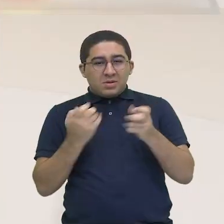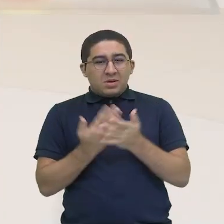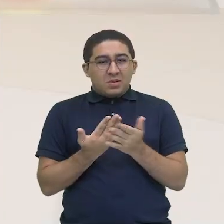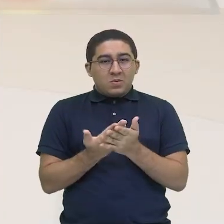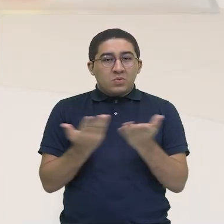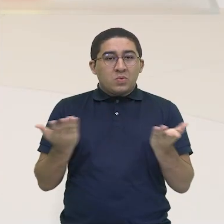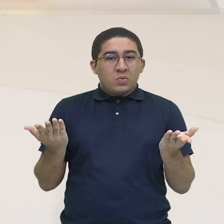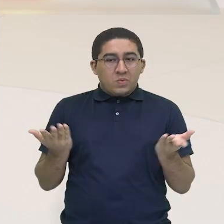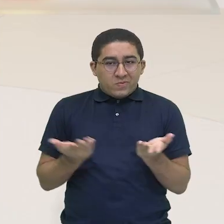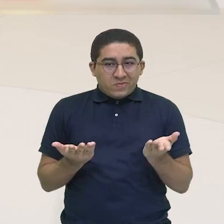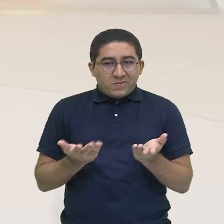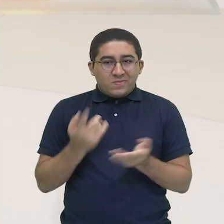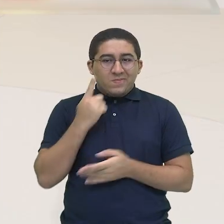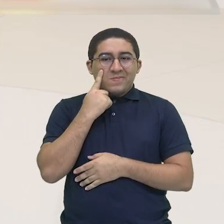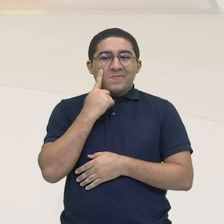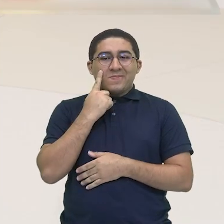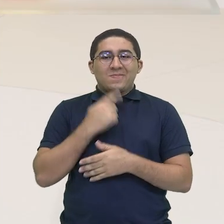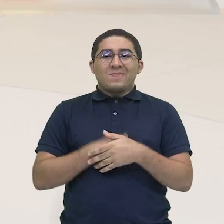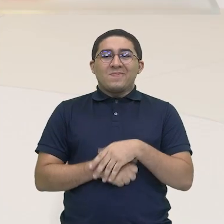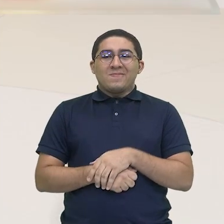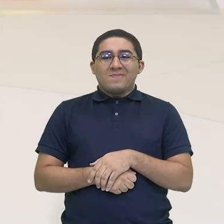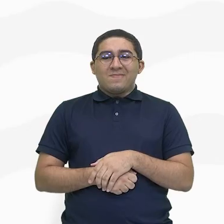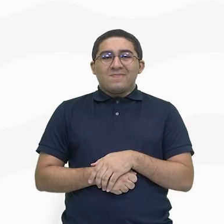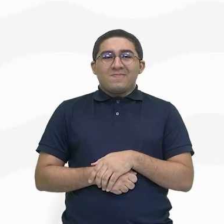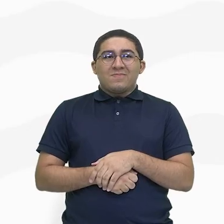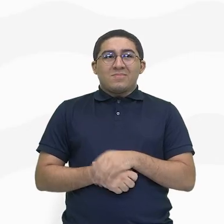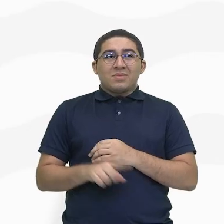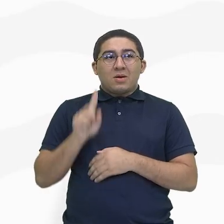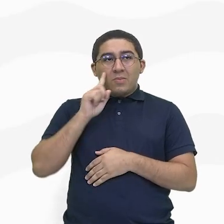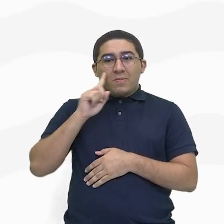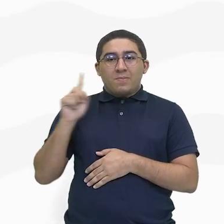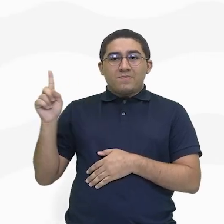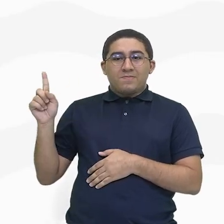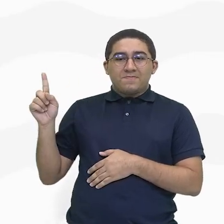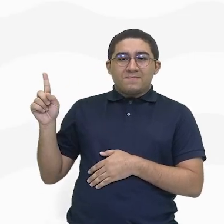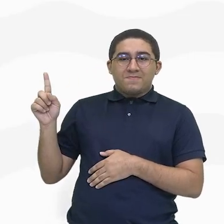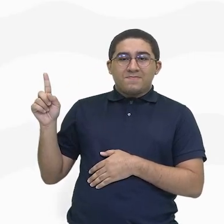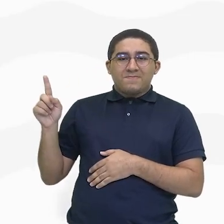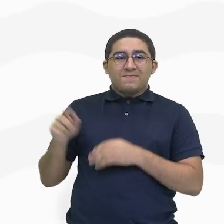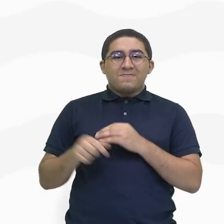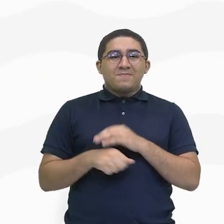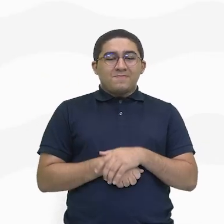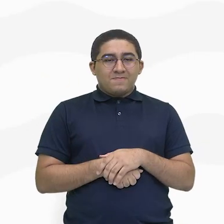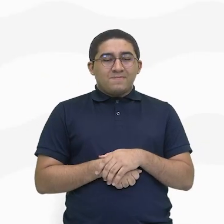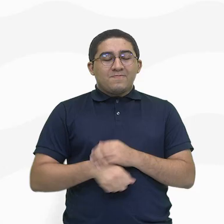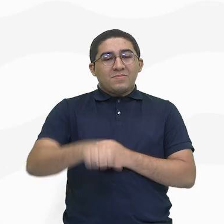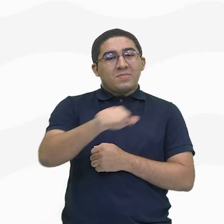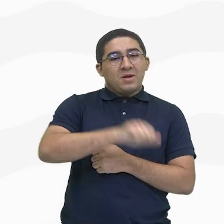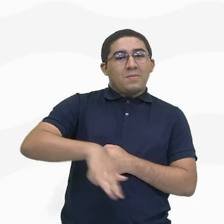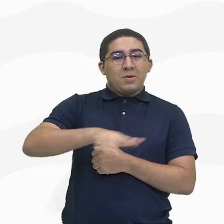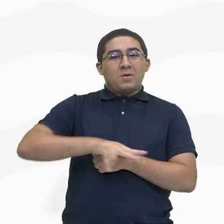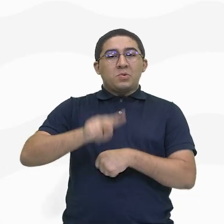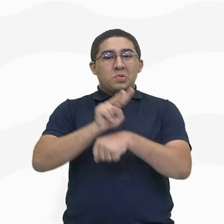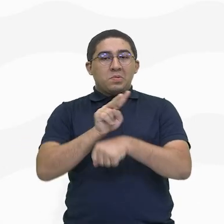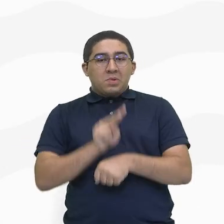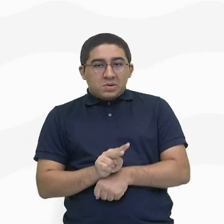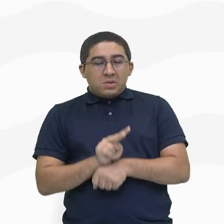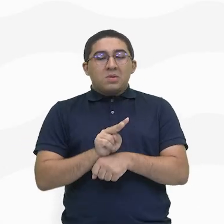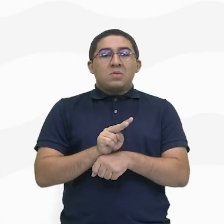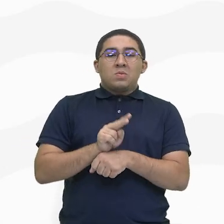é o objeto de conhecimento dessa nossa aula. Então, olha o objeto de conhecimento. Meio